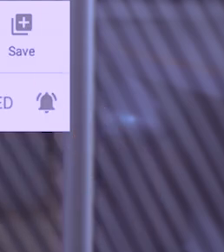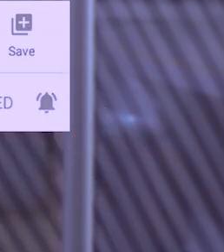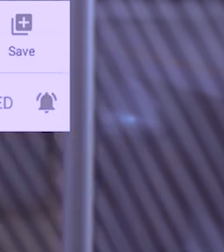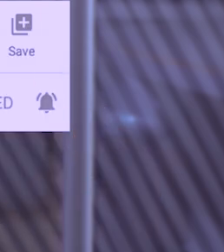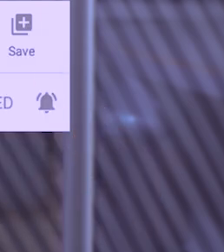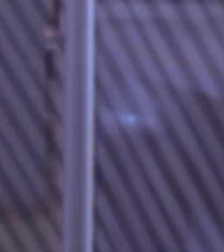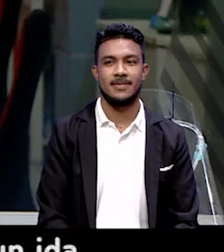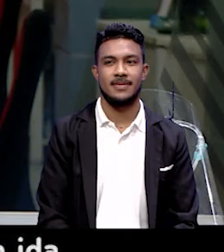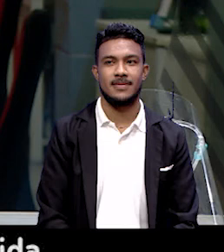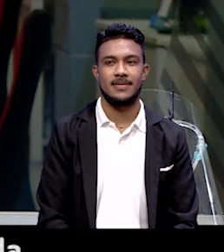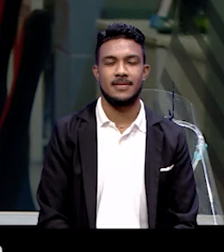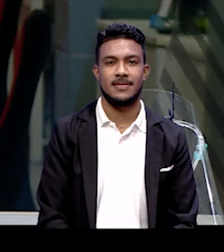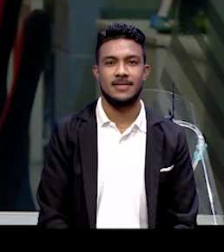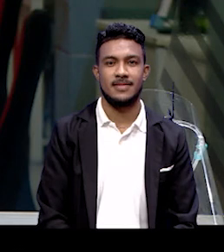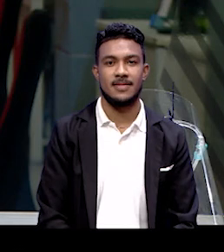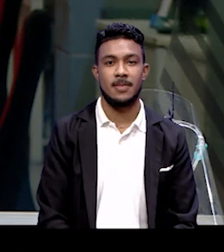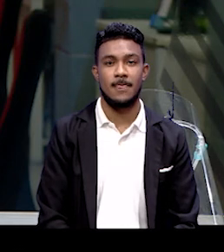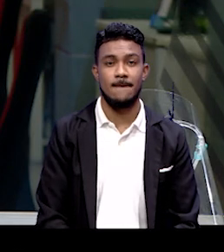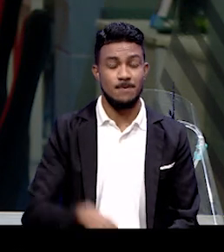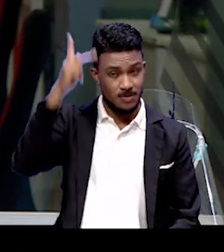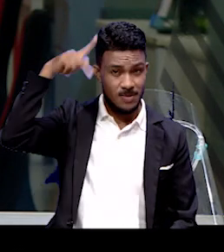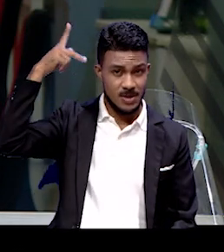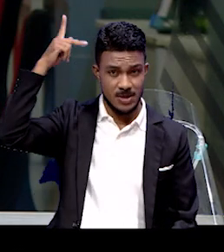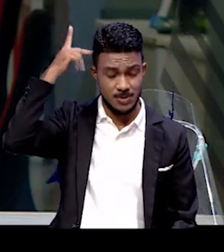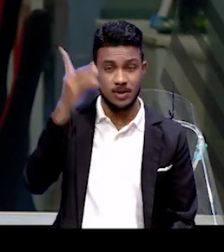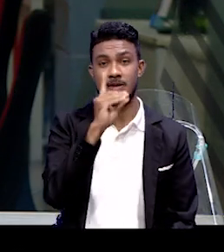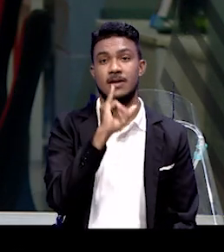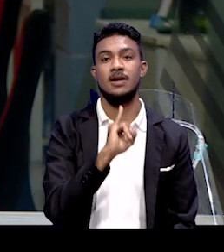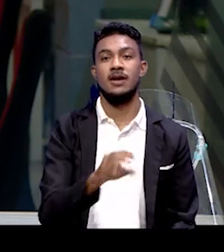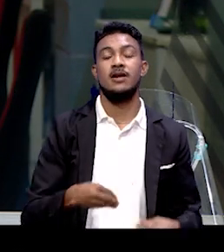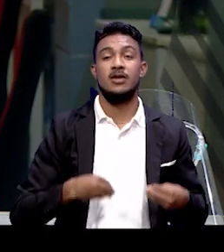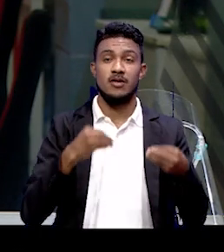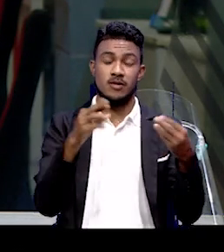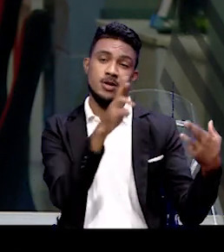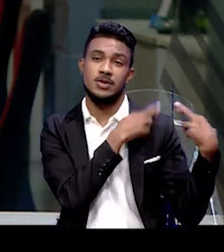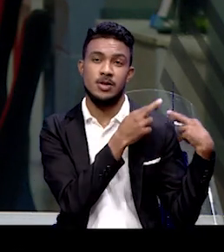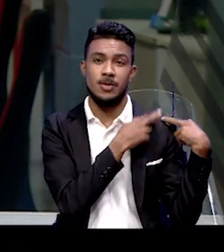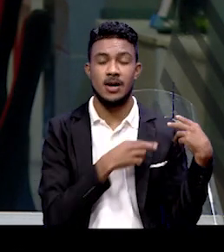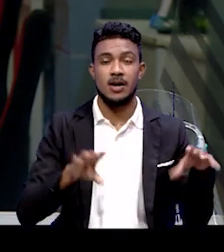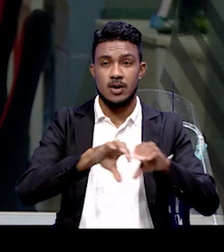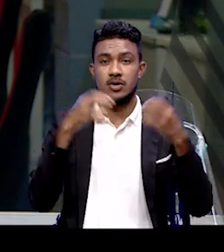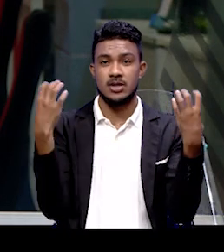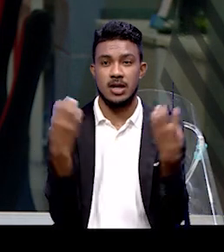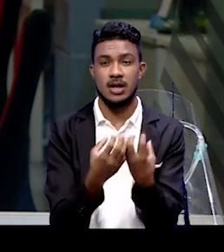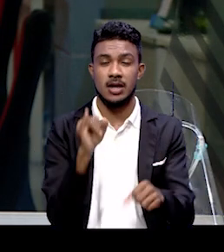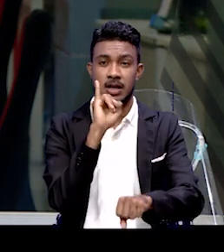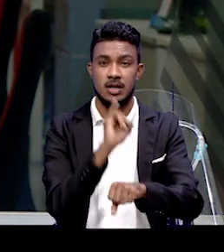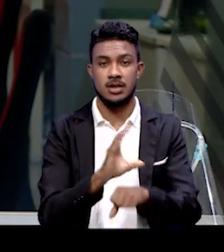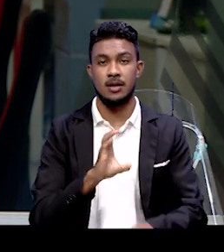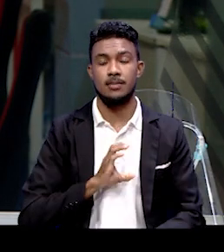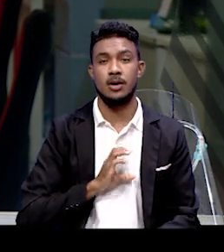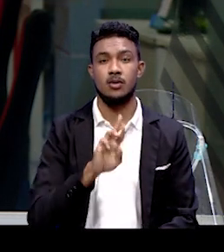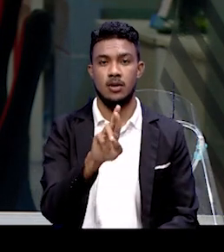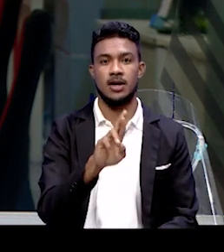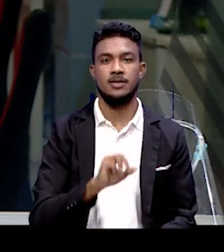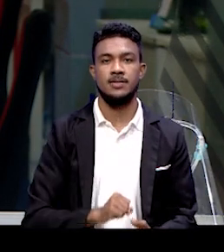more information. Arcebispo Metropolitana de Lille foi tomada de posse ba Conselho Paroquial Becora.